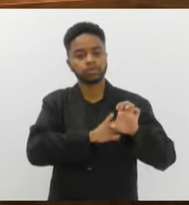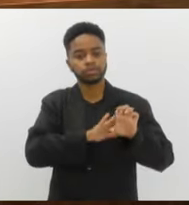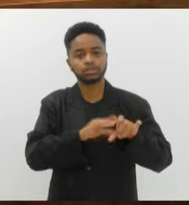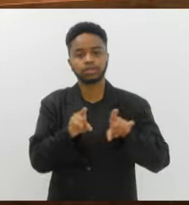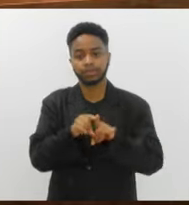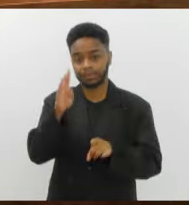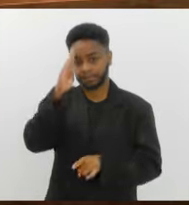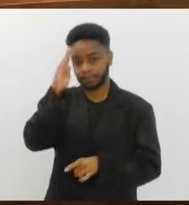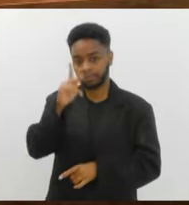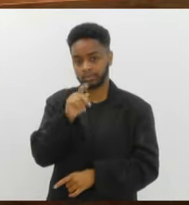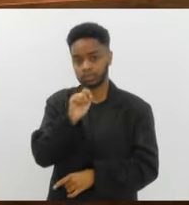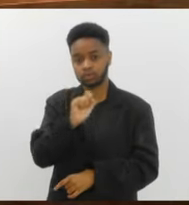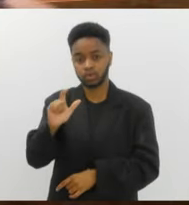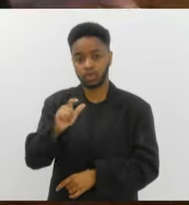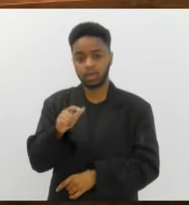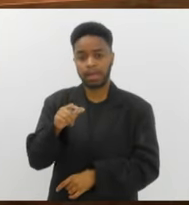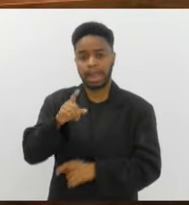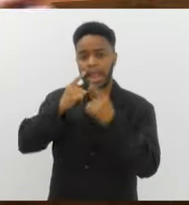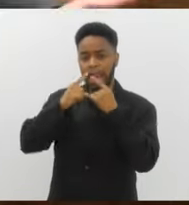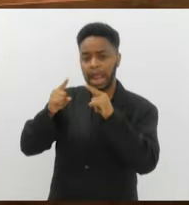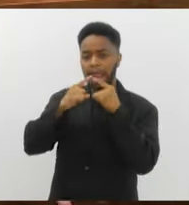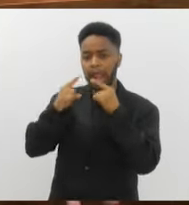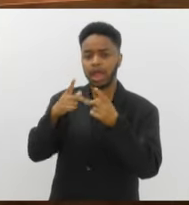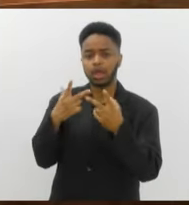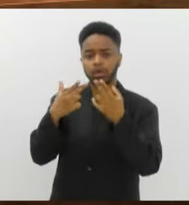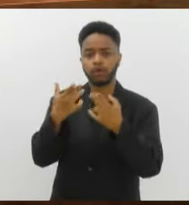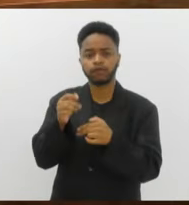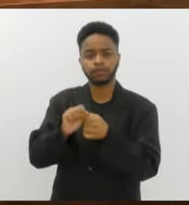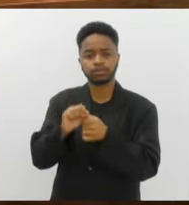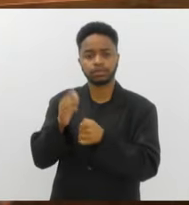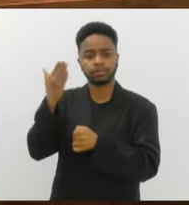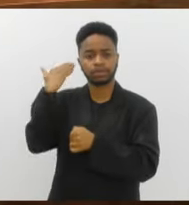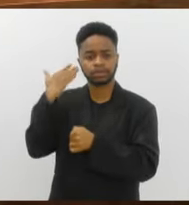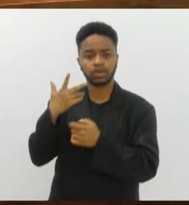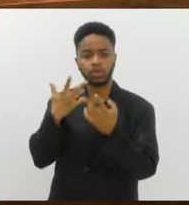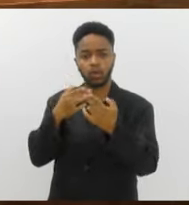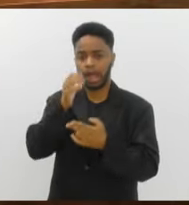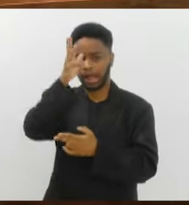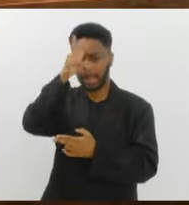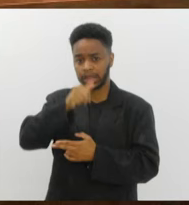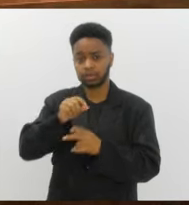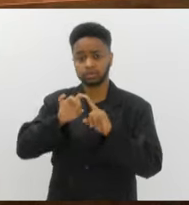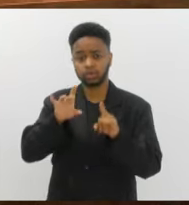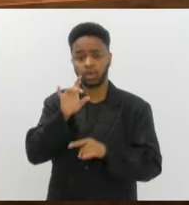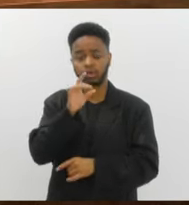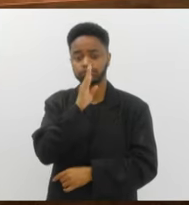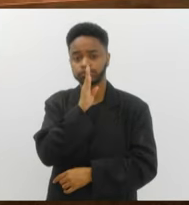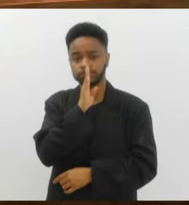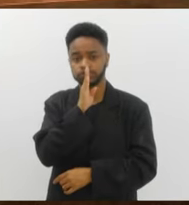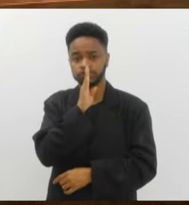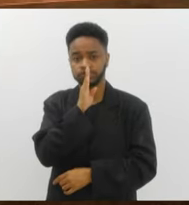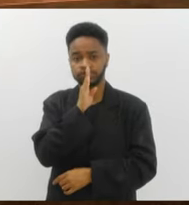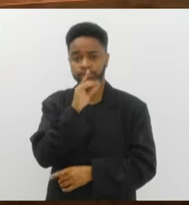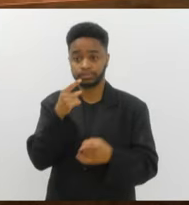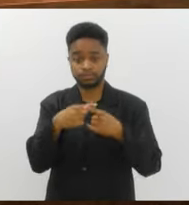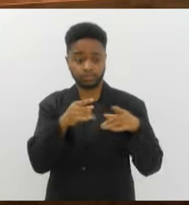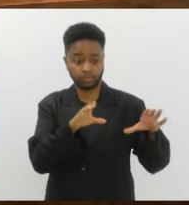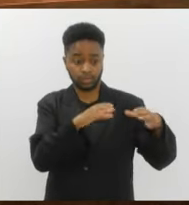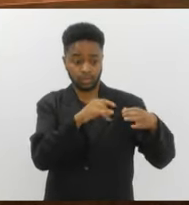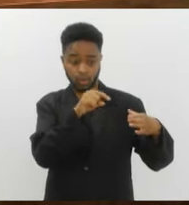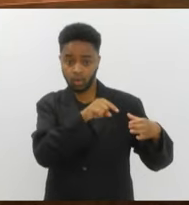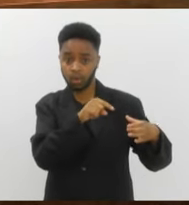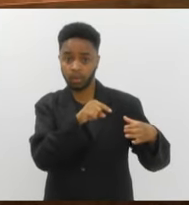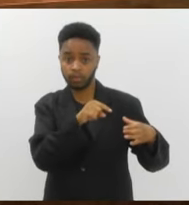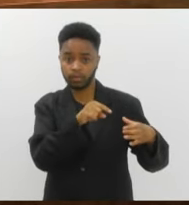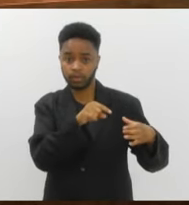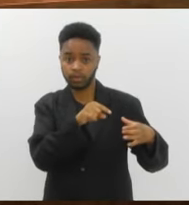PSOL, cacarejar como cacarejava aqui durante os bons anos, porra. Estão quietinhos. Para eles não vale palco